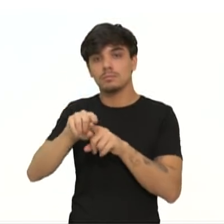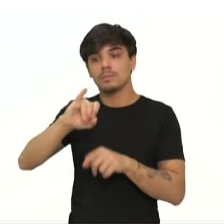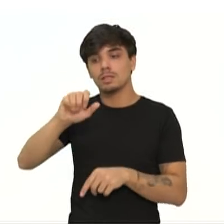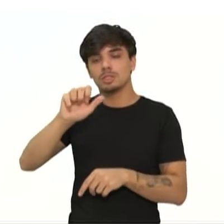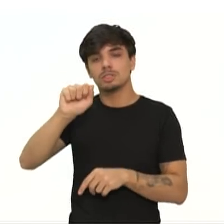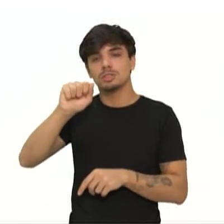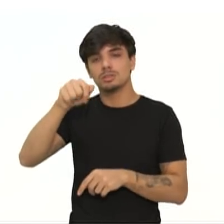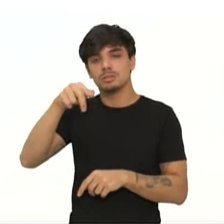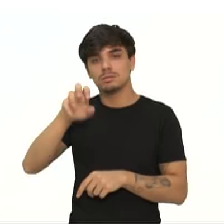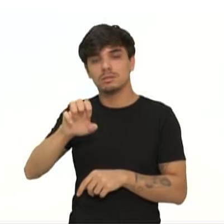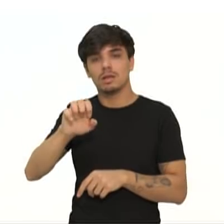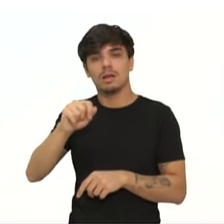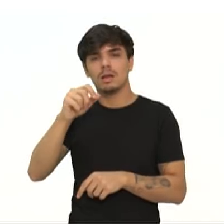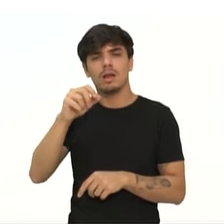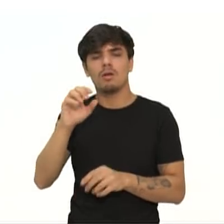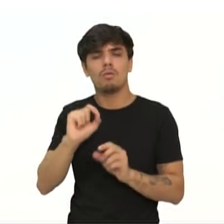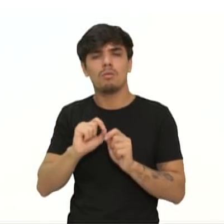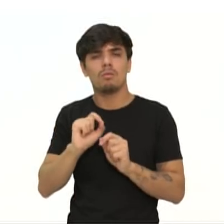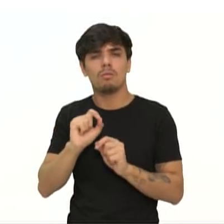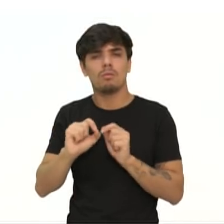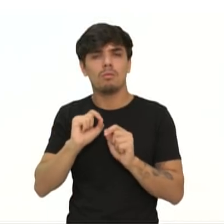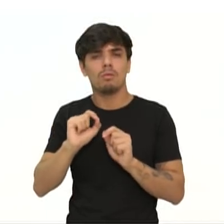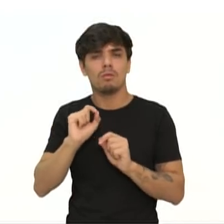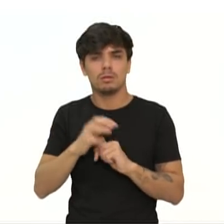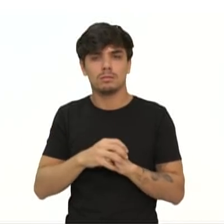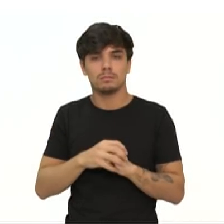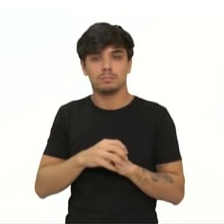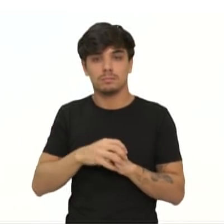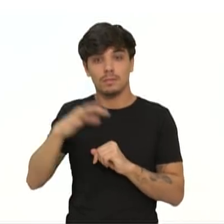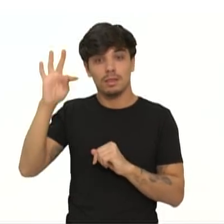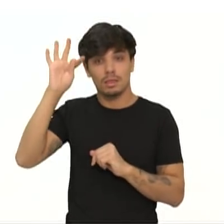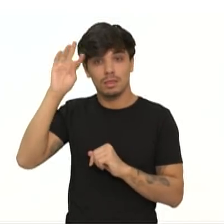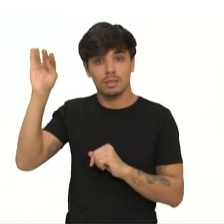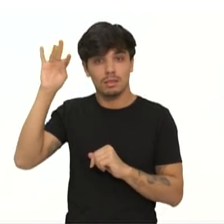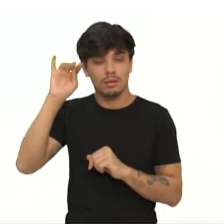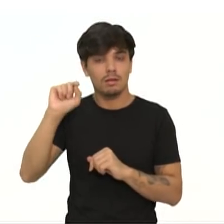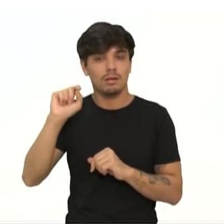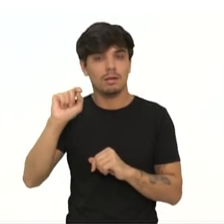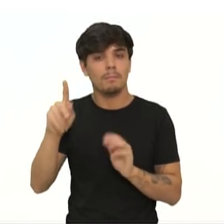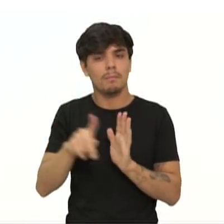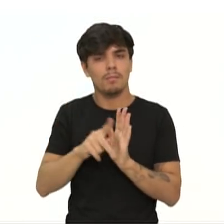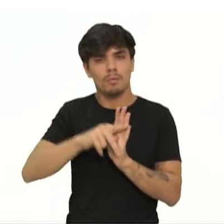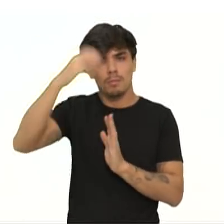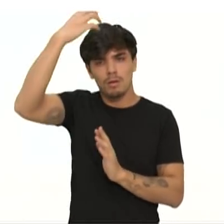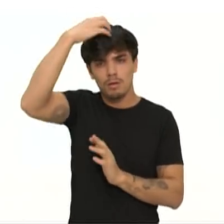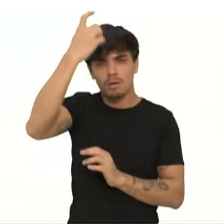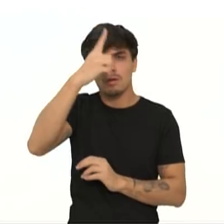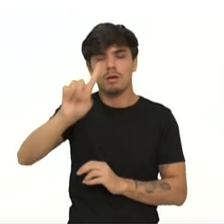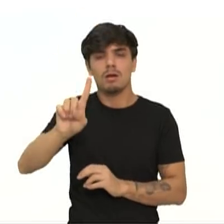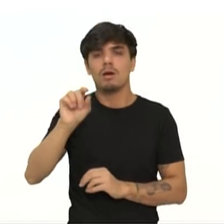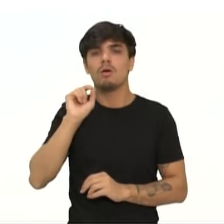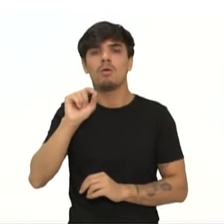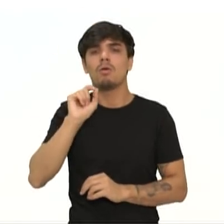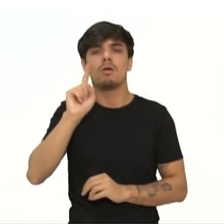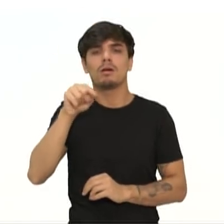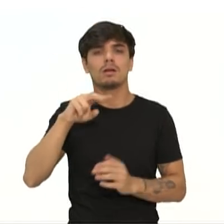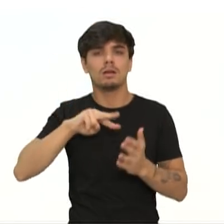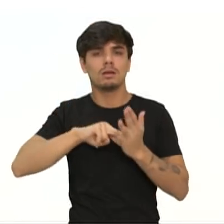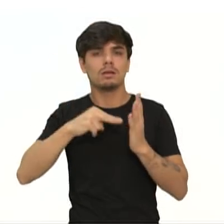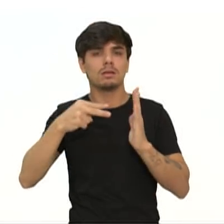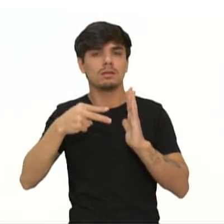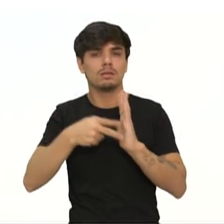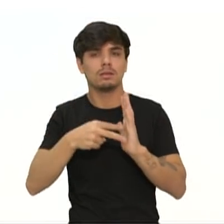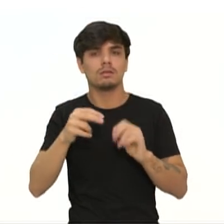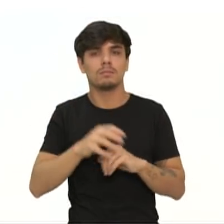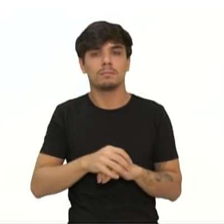foram considerados teóricos intelectuais do absolutismo. O que isso significa? Fácil, né,